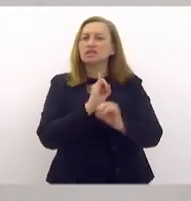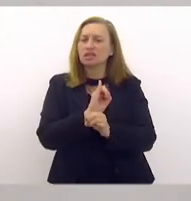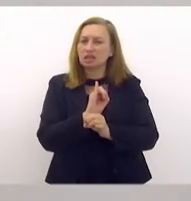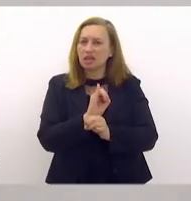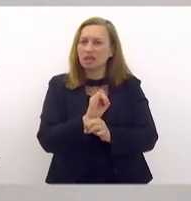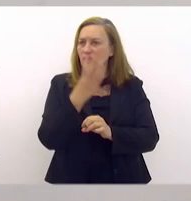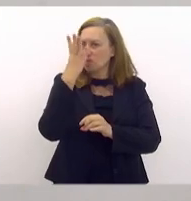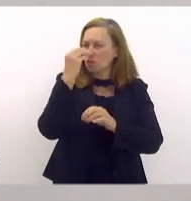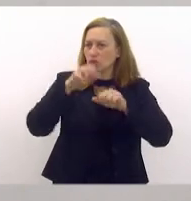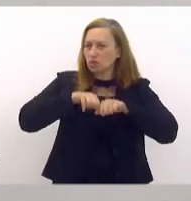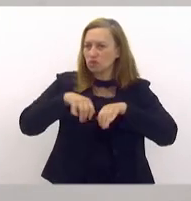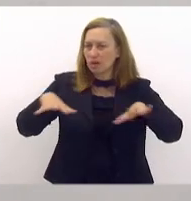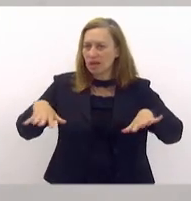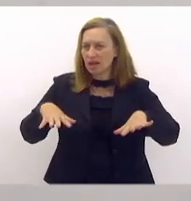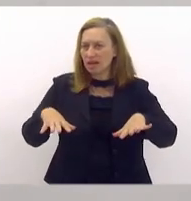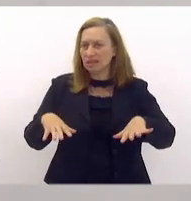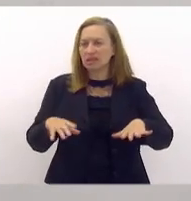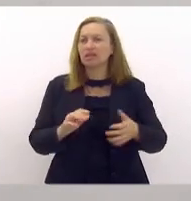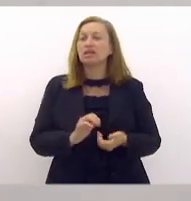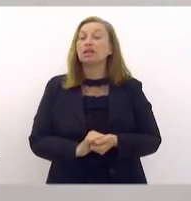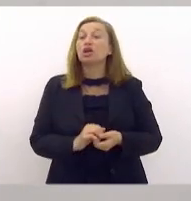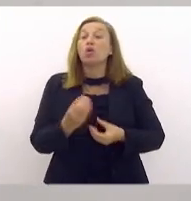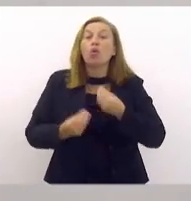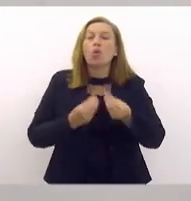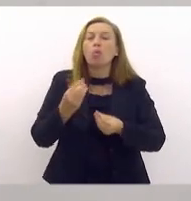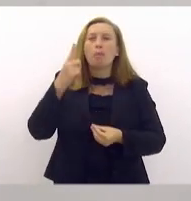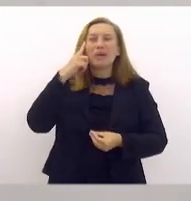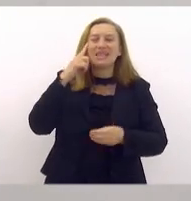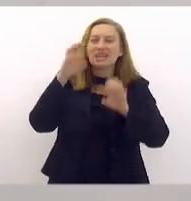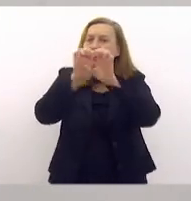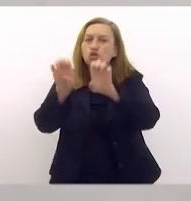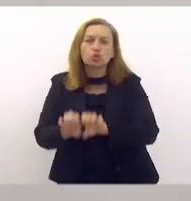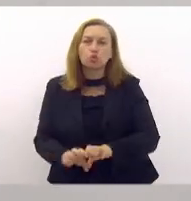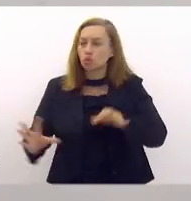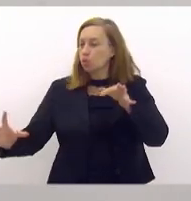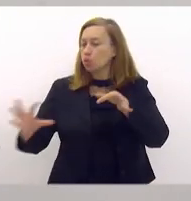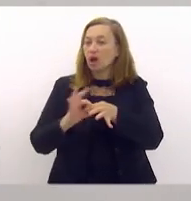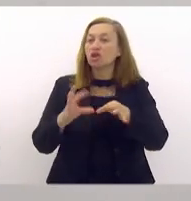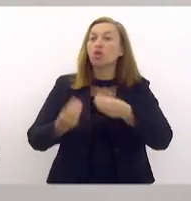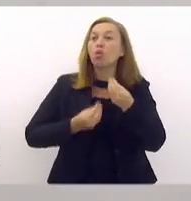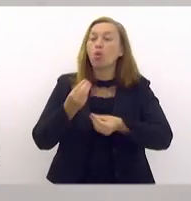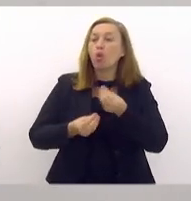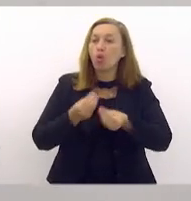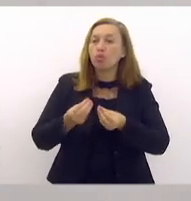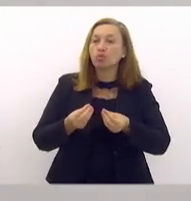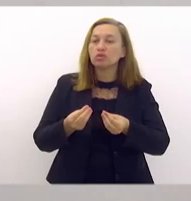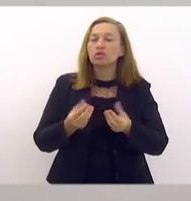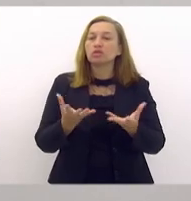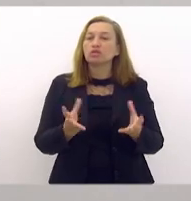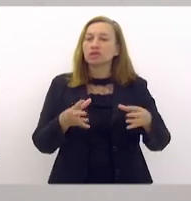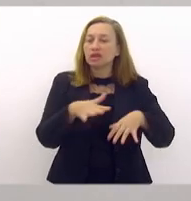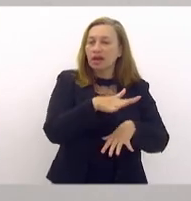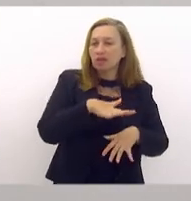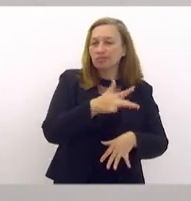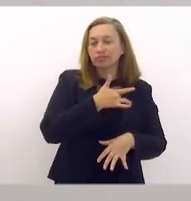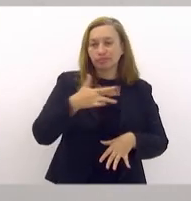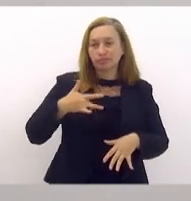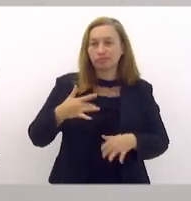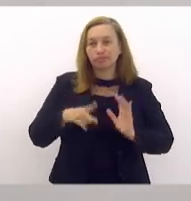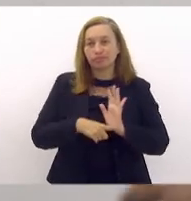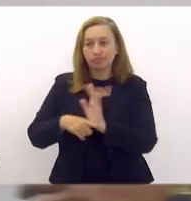direitos, mas como que a gente pensa essa estrutura integrada, né? Ou seja, como os equipamentos de saúde, de assistência